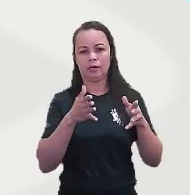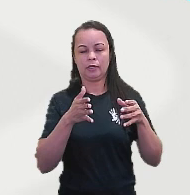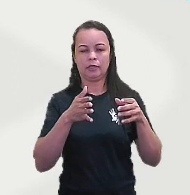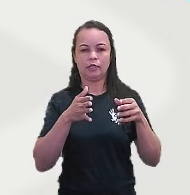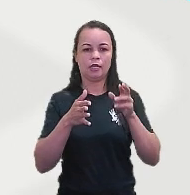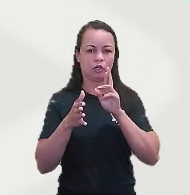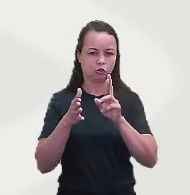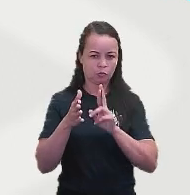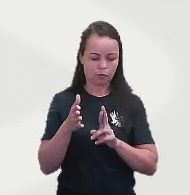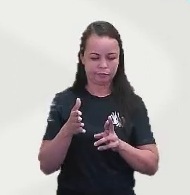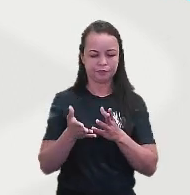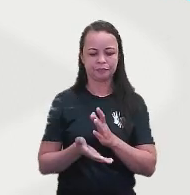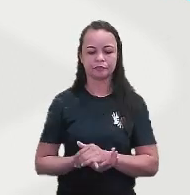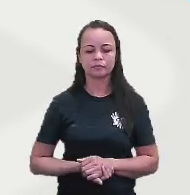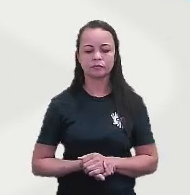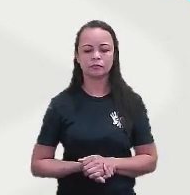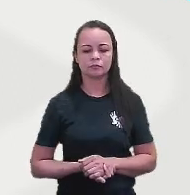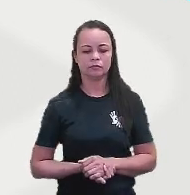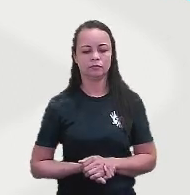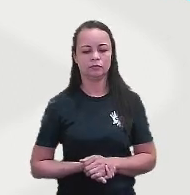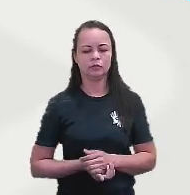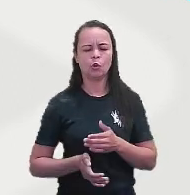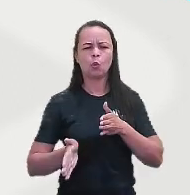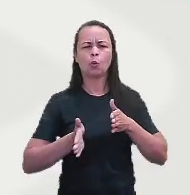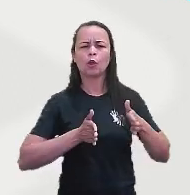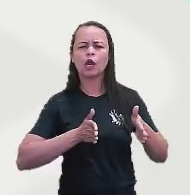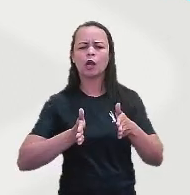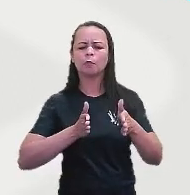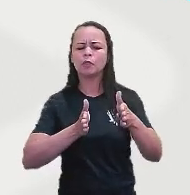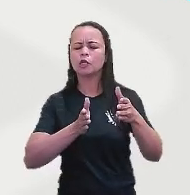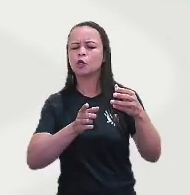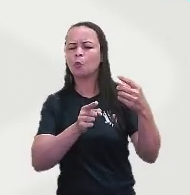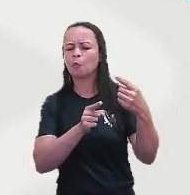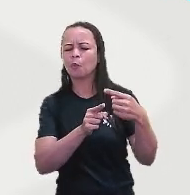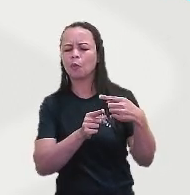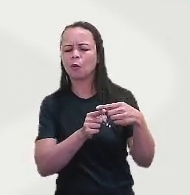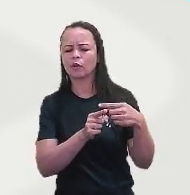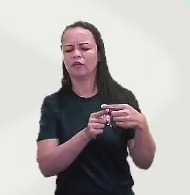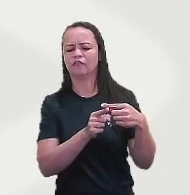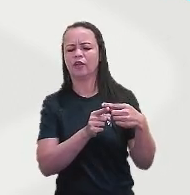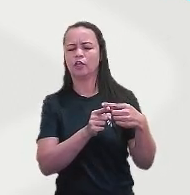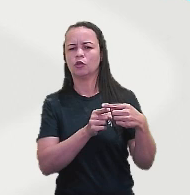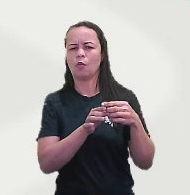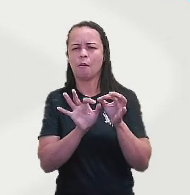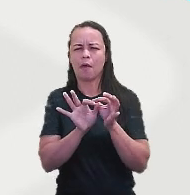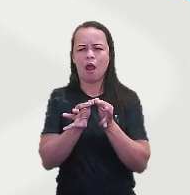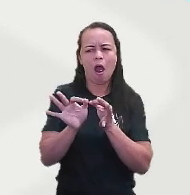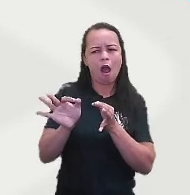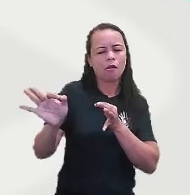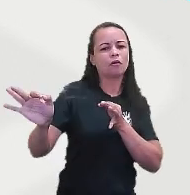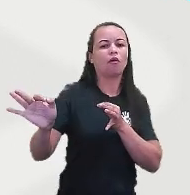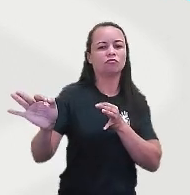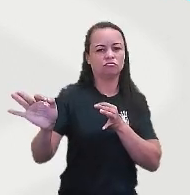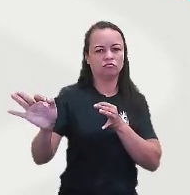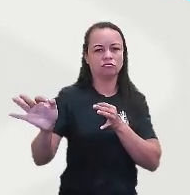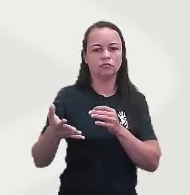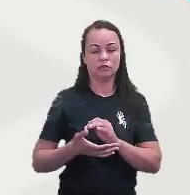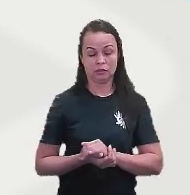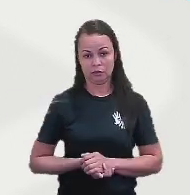O caminho por que venho é mais longe, tá? O